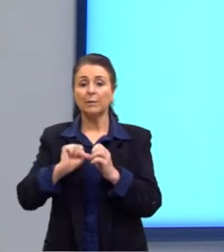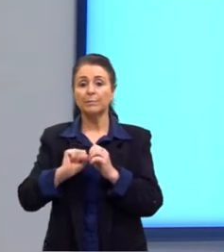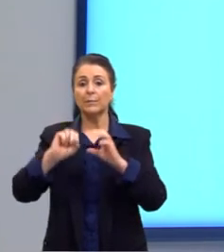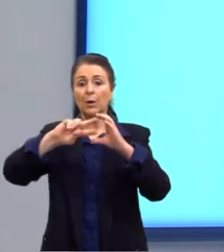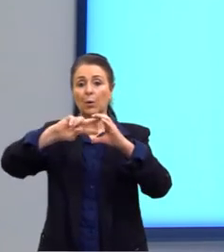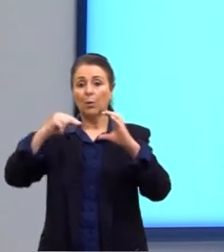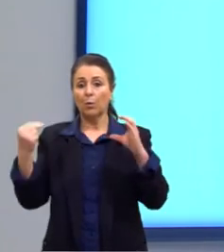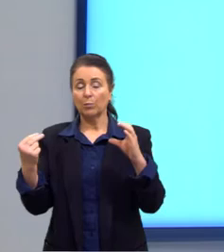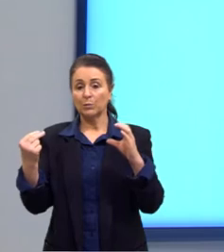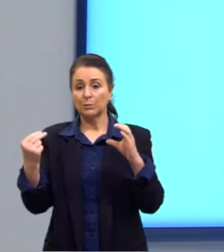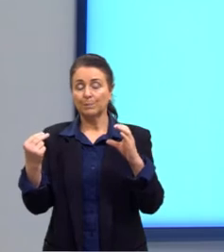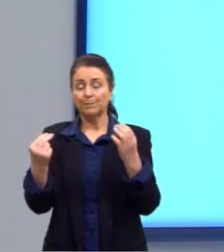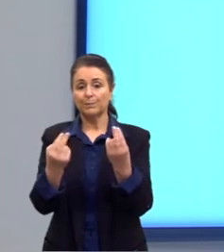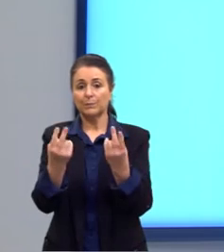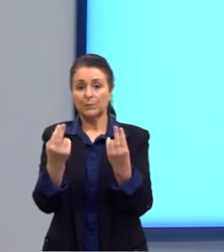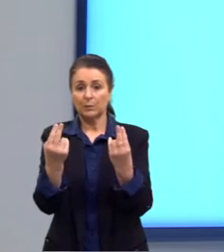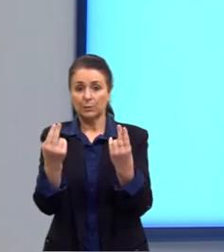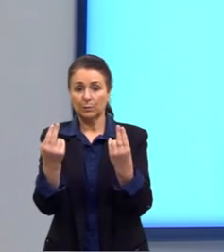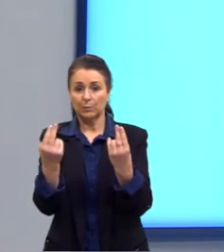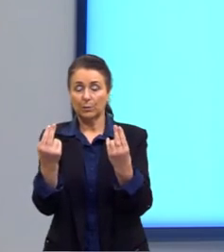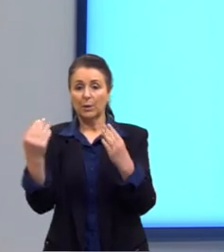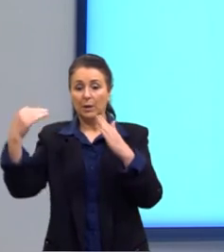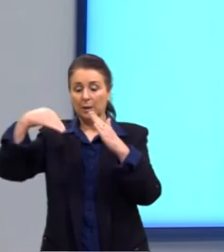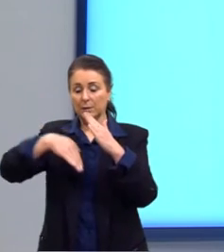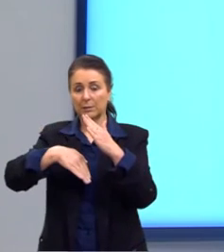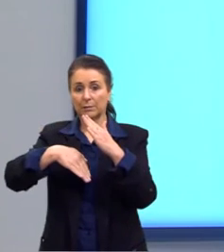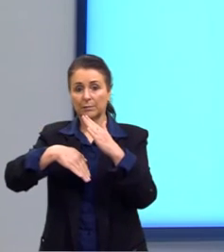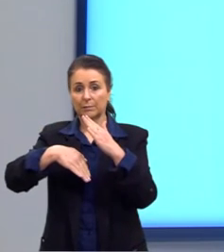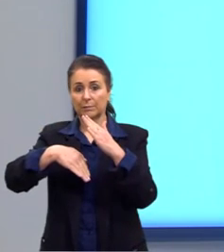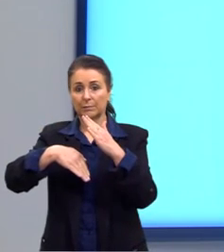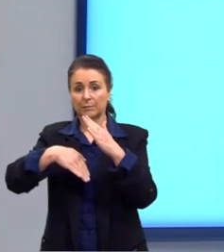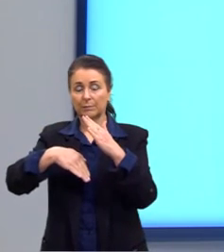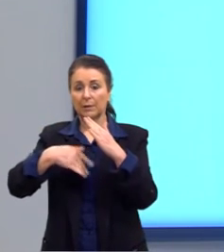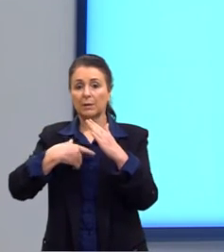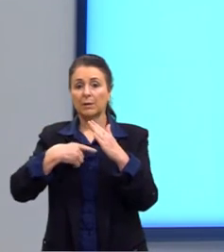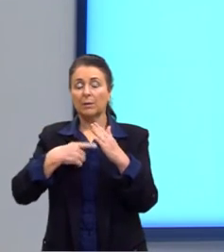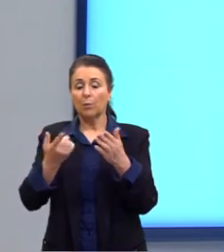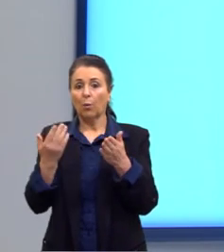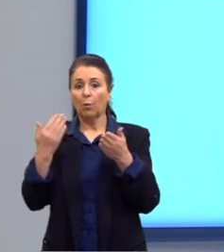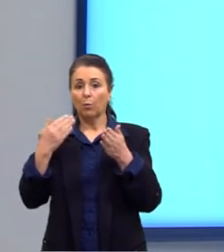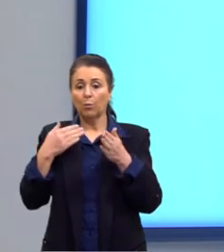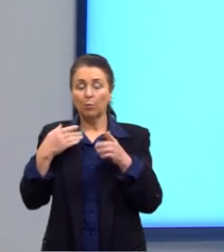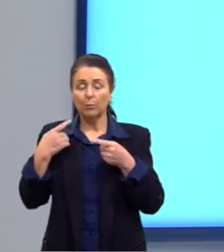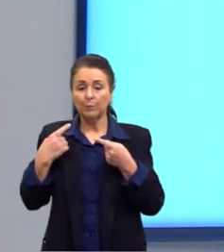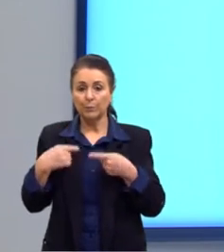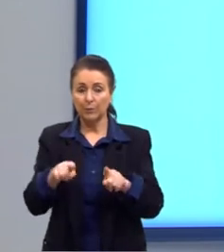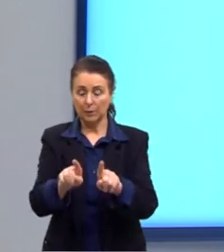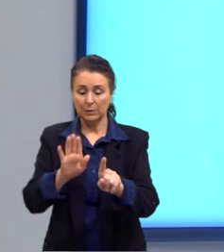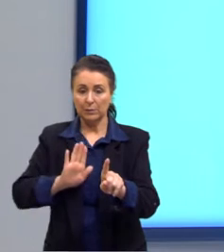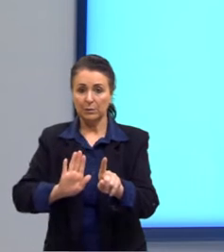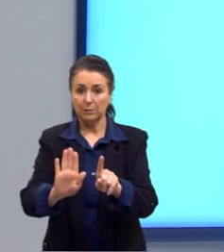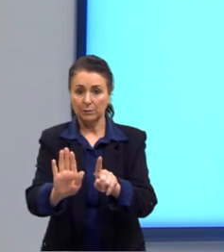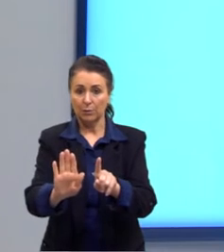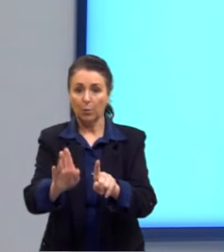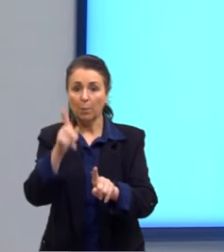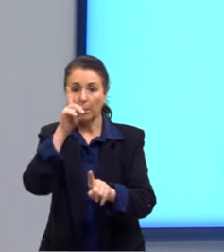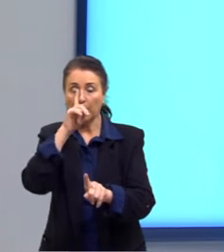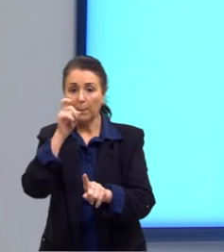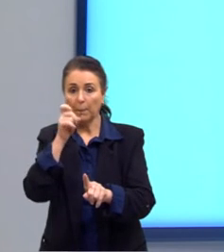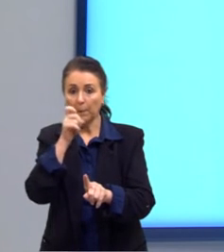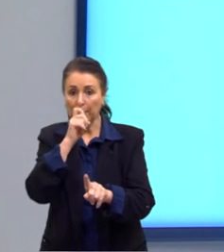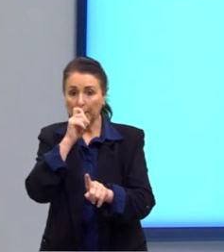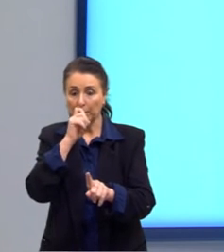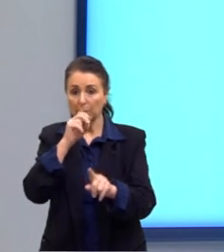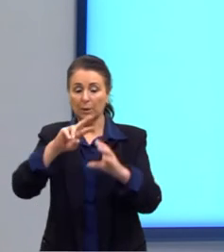recessivo né então isso quer dizer como eu já disse anteriormente que os pais eles vão ser heterozigotos para poder dar essa